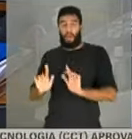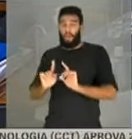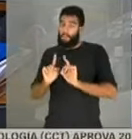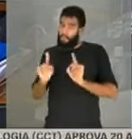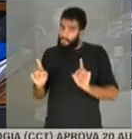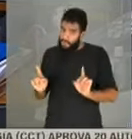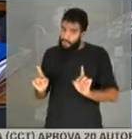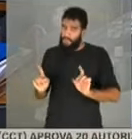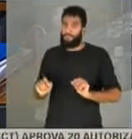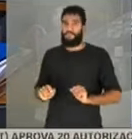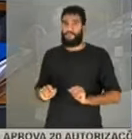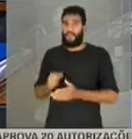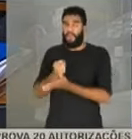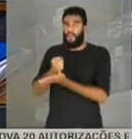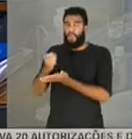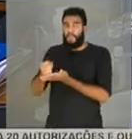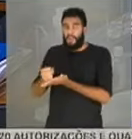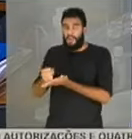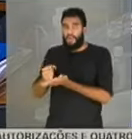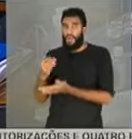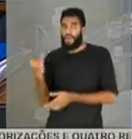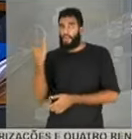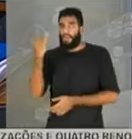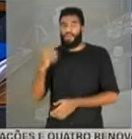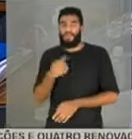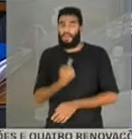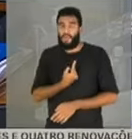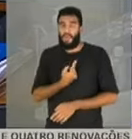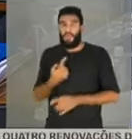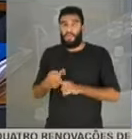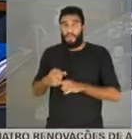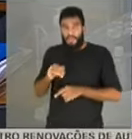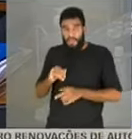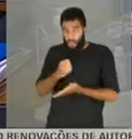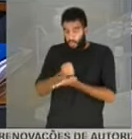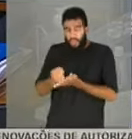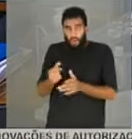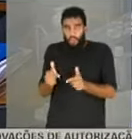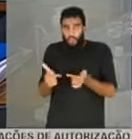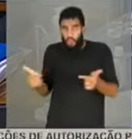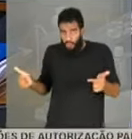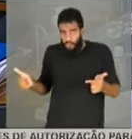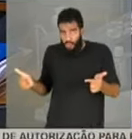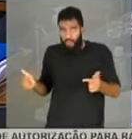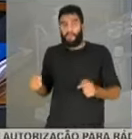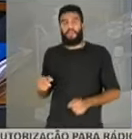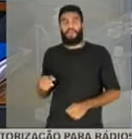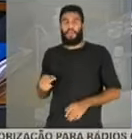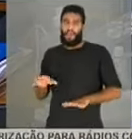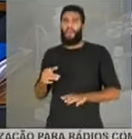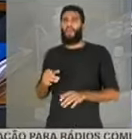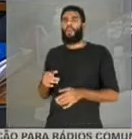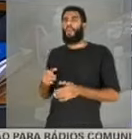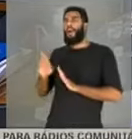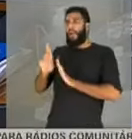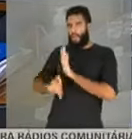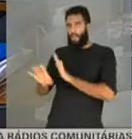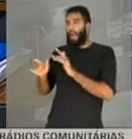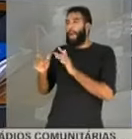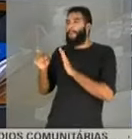Mas, veja, esse contrato seria fundamental para nós, porque se esse contrato não existe, senhor relator, a pergunta a ser feita é o